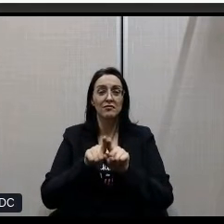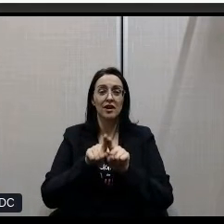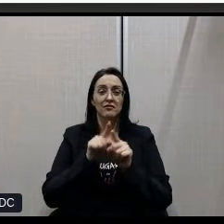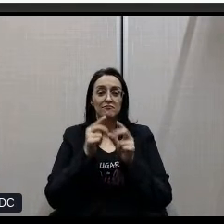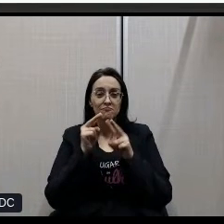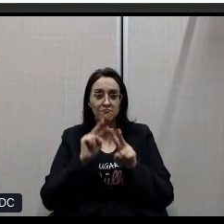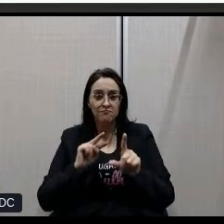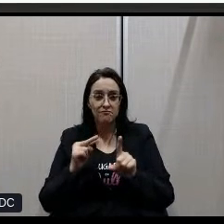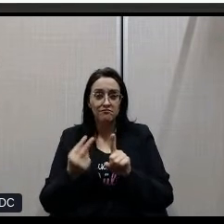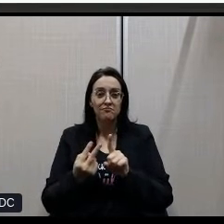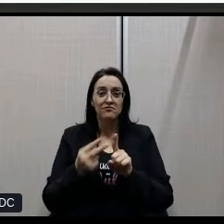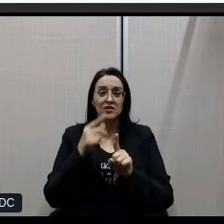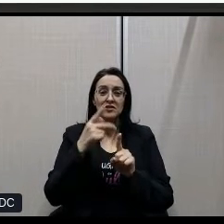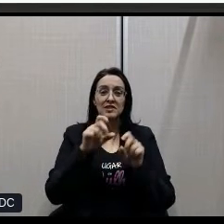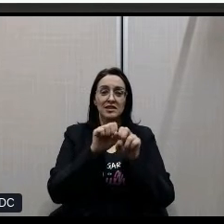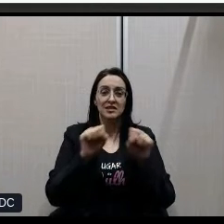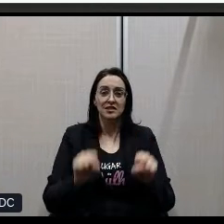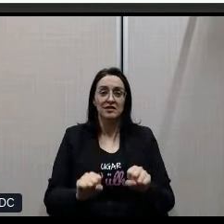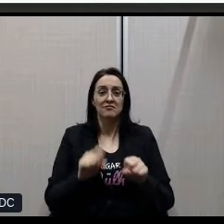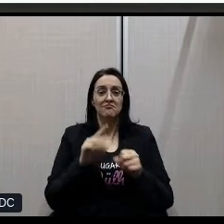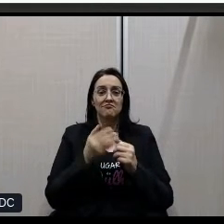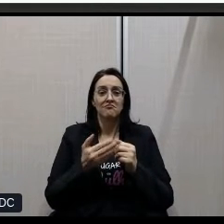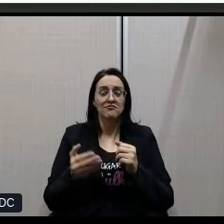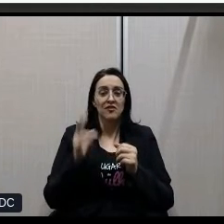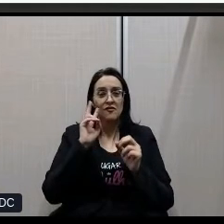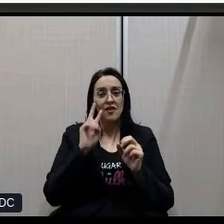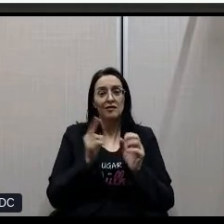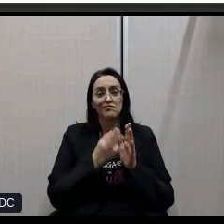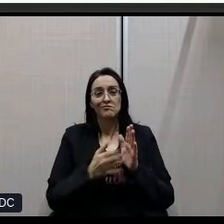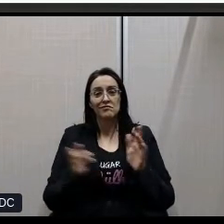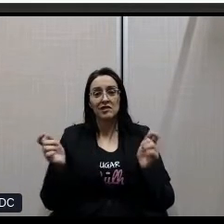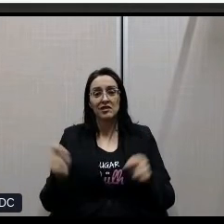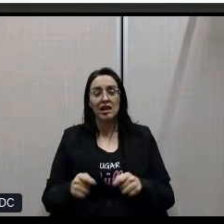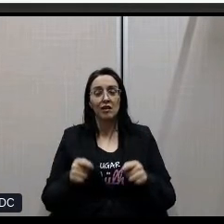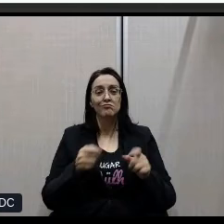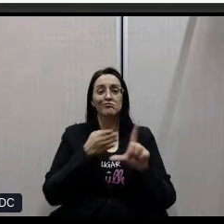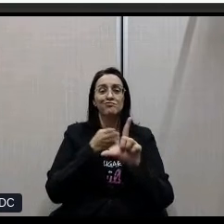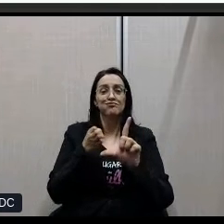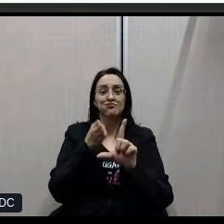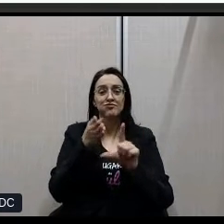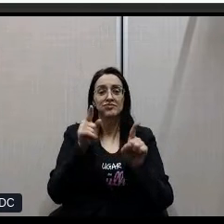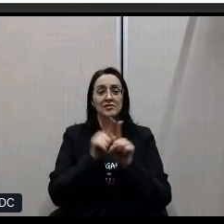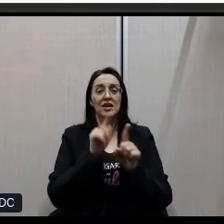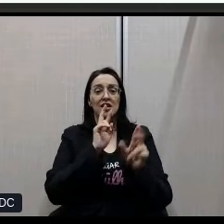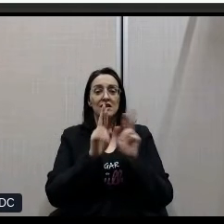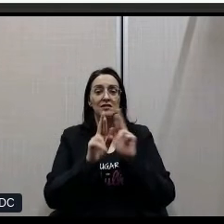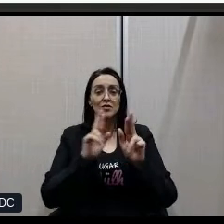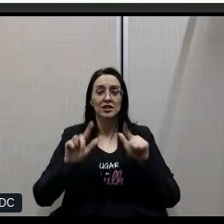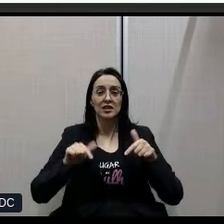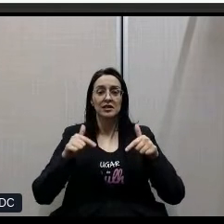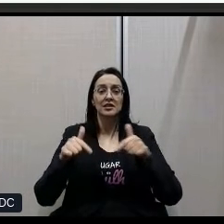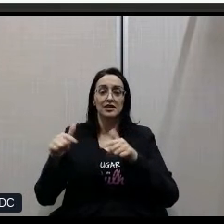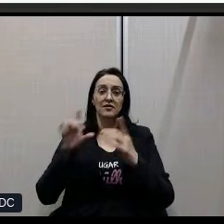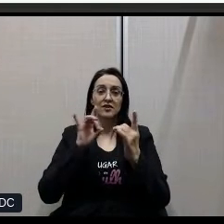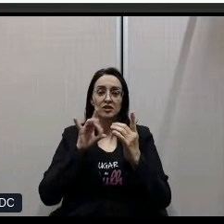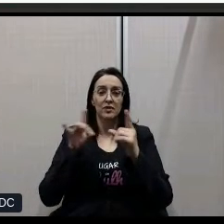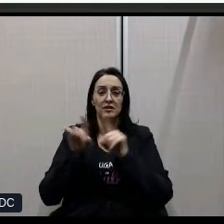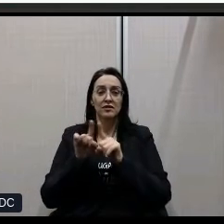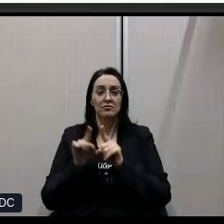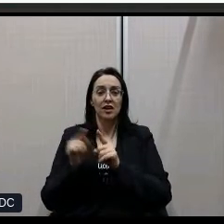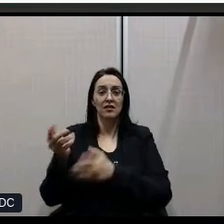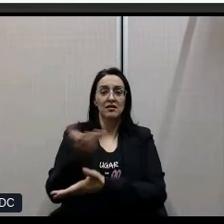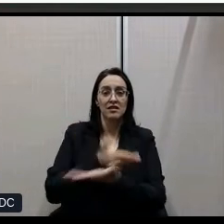sistema, reconhecimento e previsibilidade, navegabilidade, resposta às ações, interação com